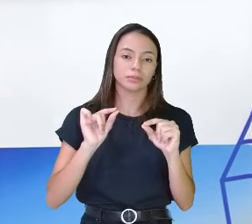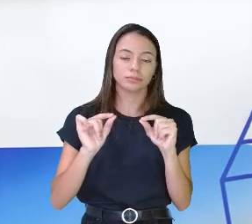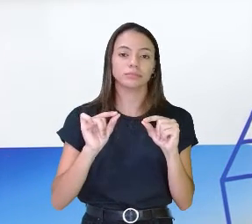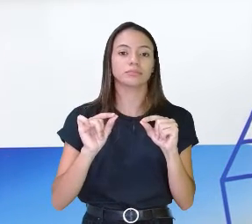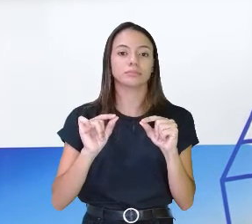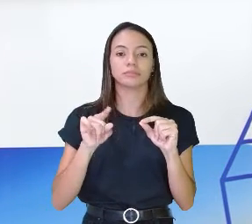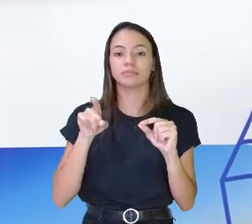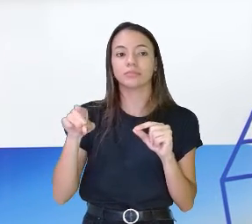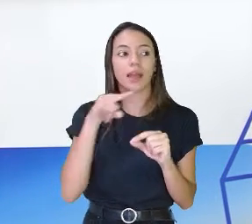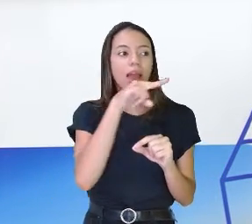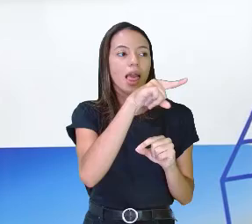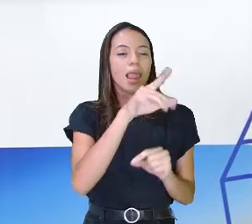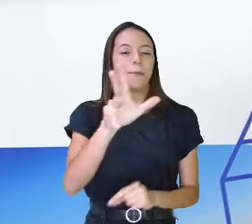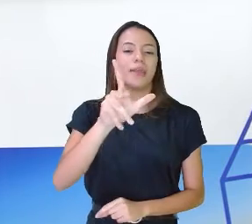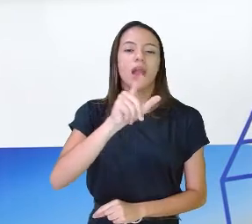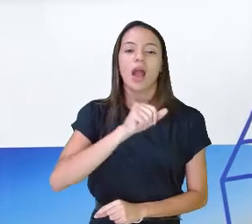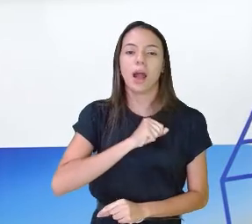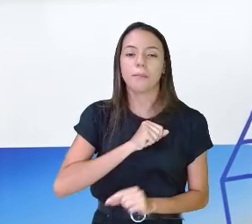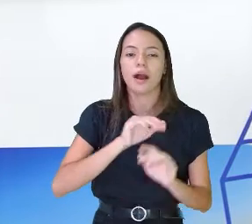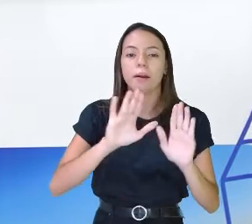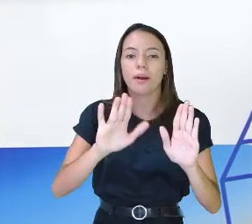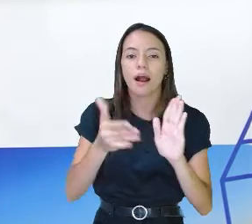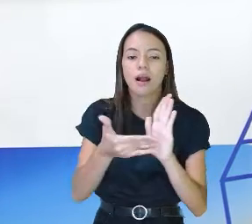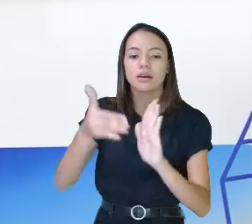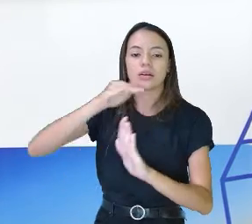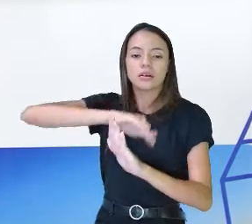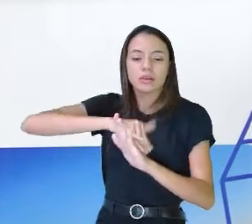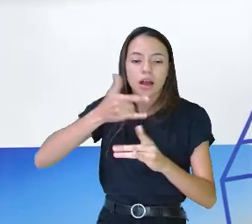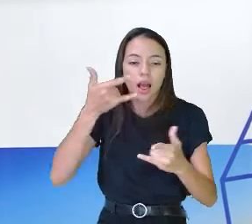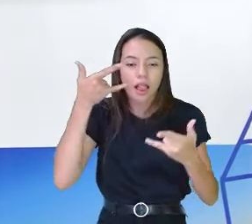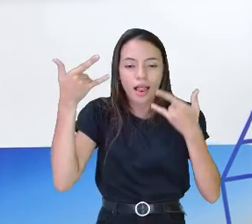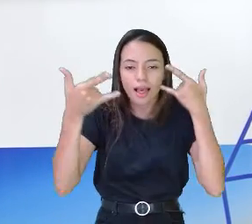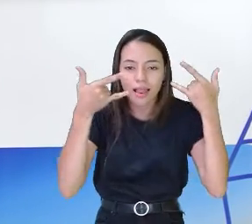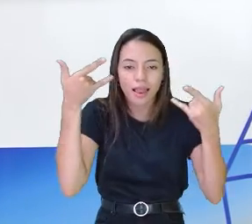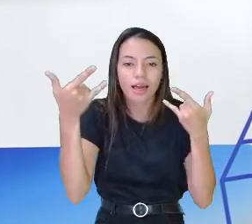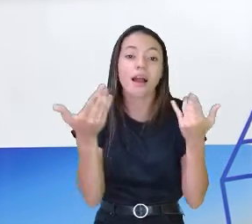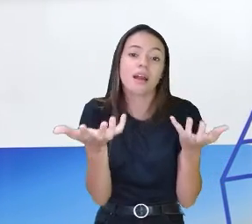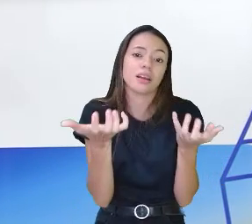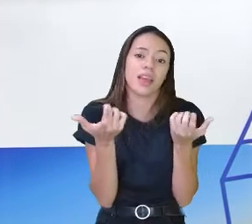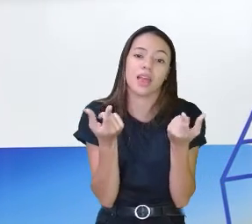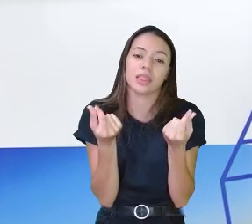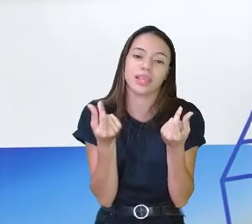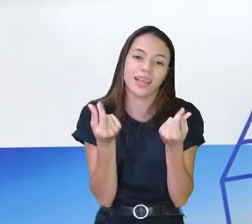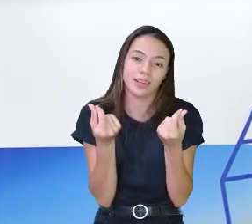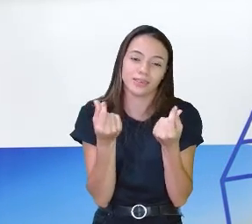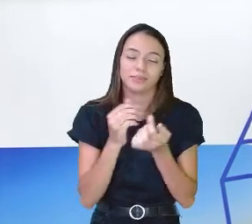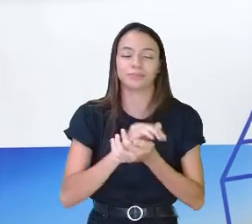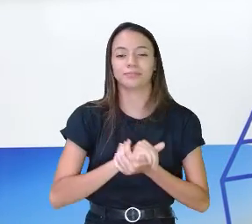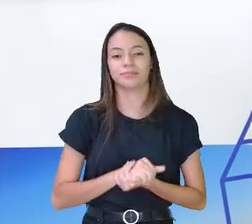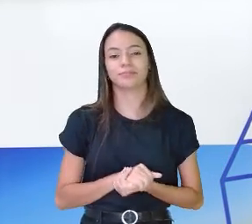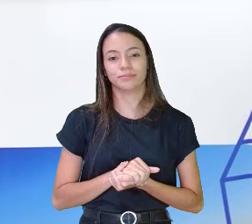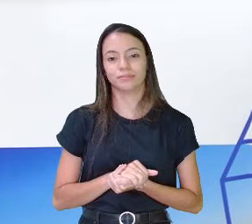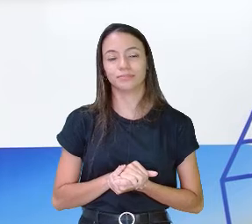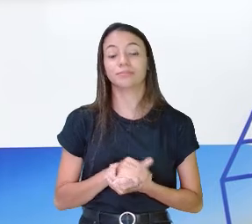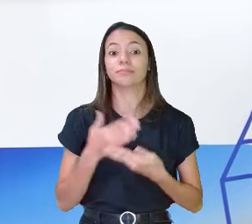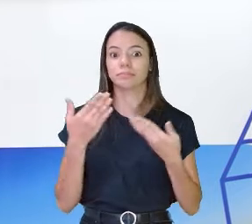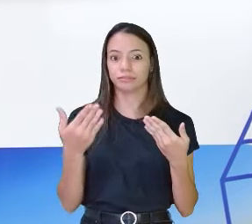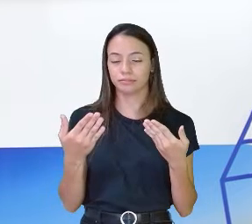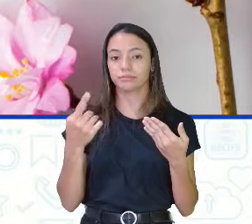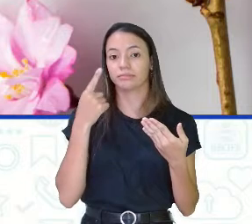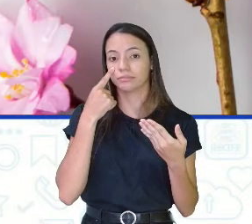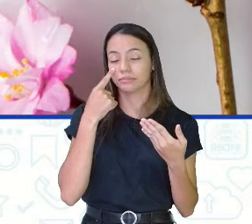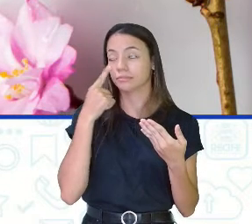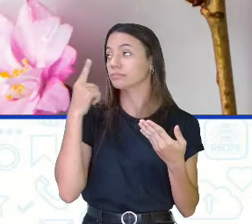por interesse, né? Essas relações por interesse. Então, ó, a configuração apresentada